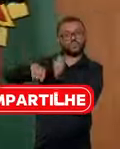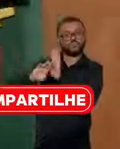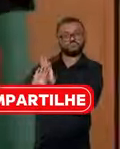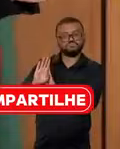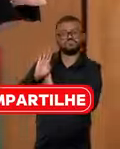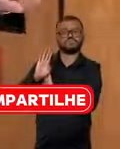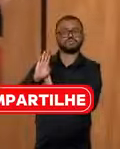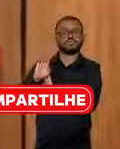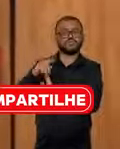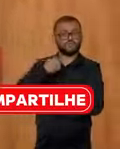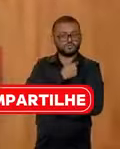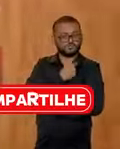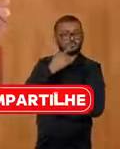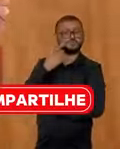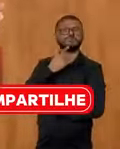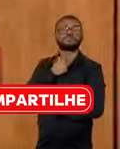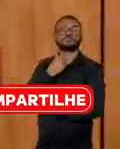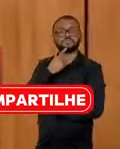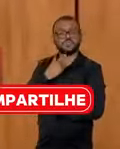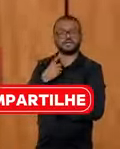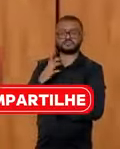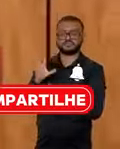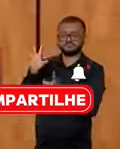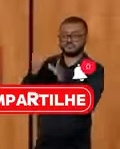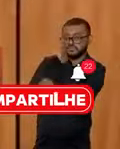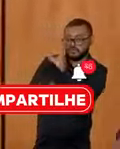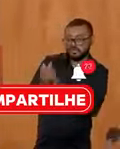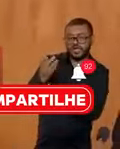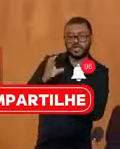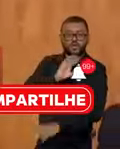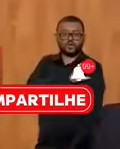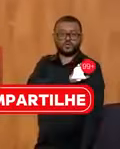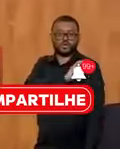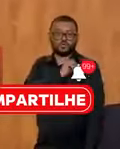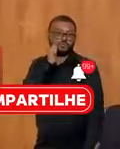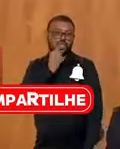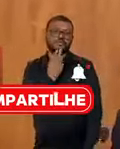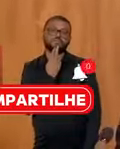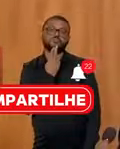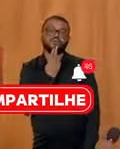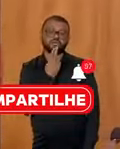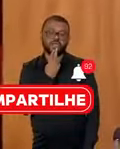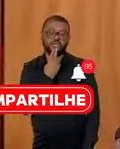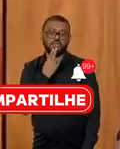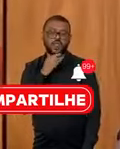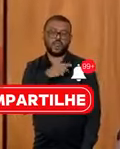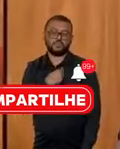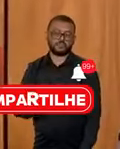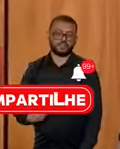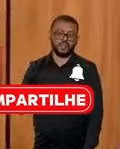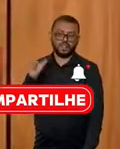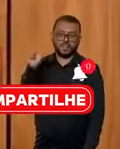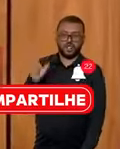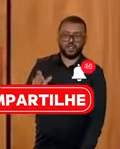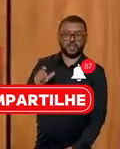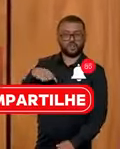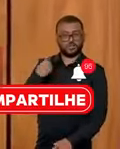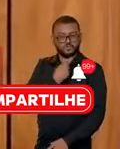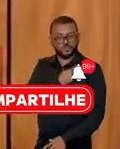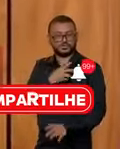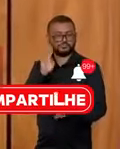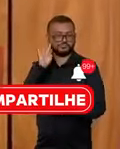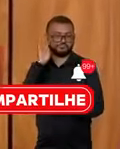trabalhando um processo de integração que está sendo coordenado pela Simone Tebet, que a gente está, sabe,